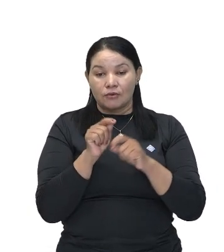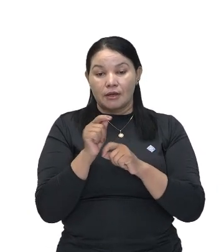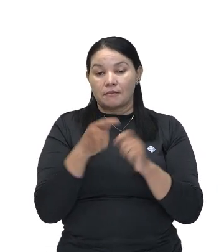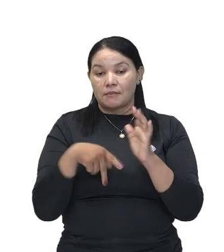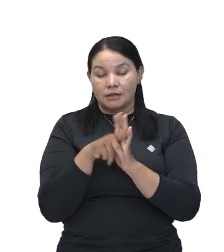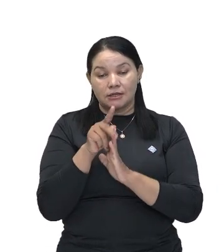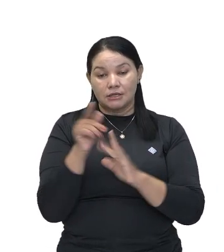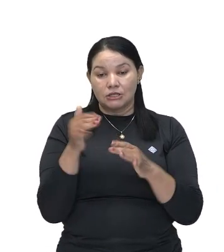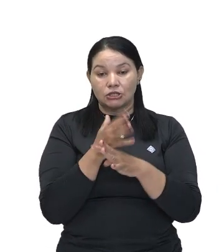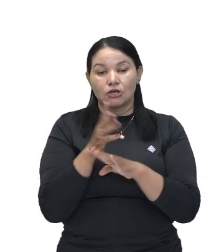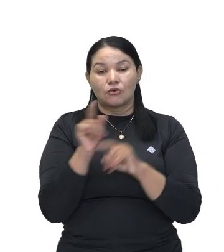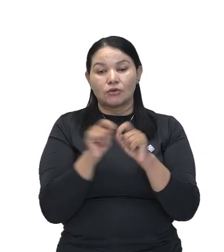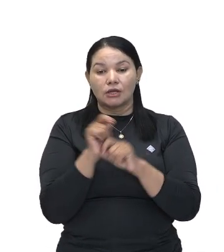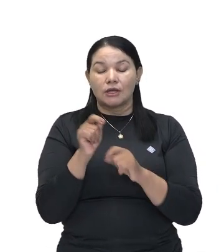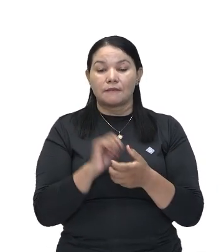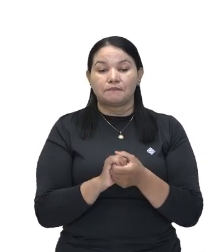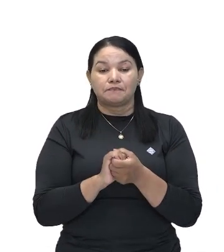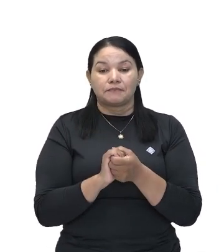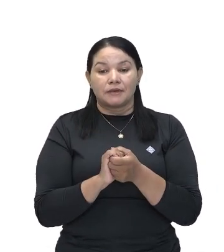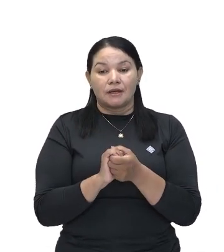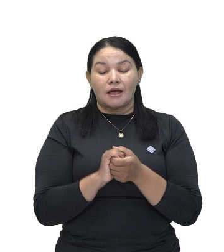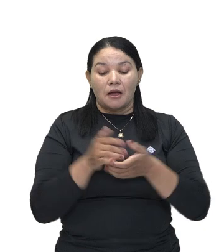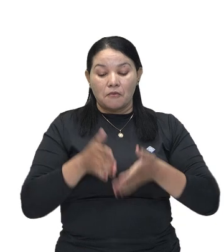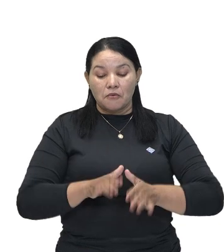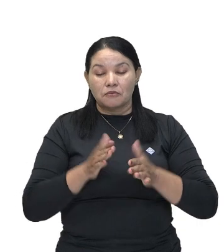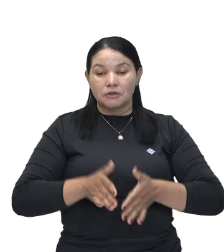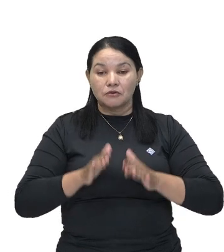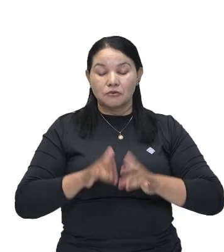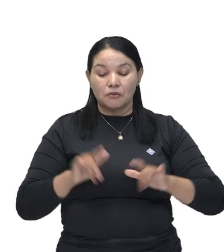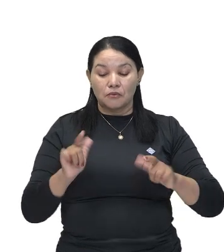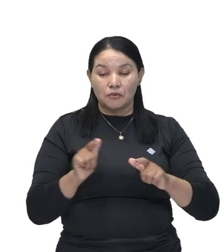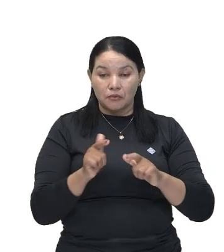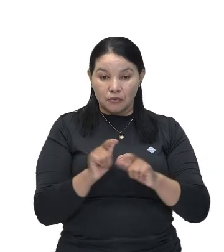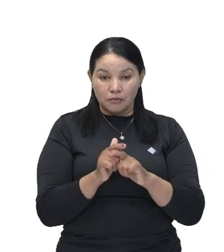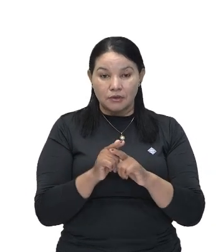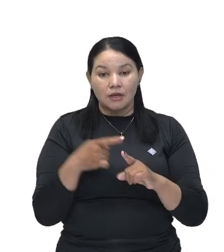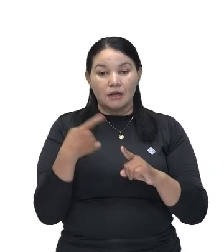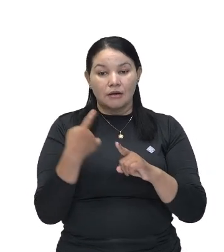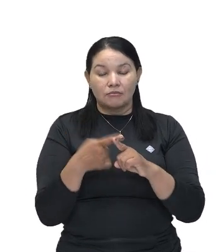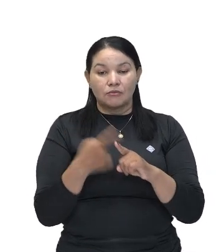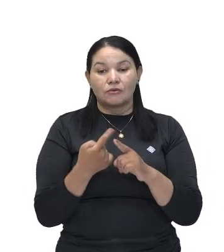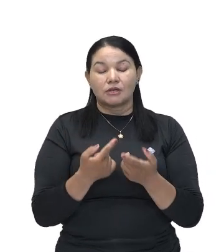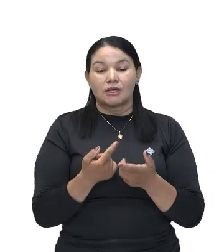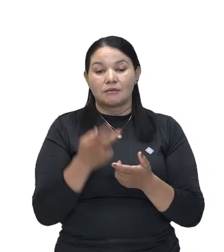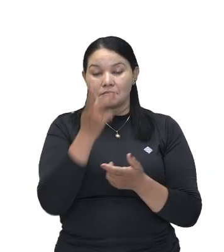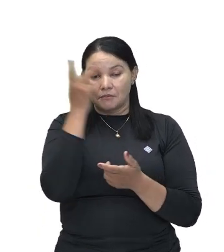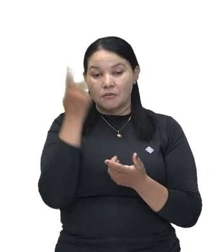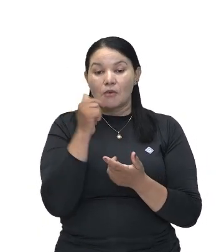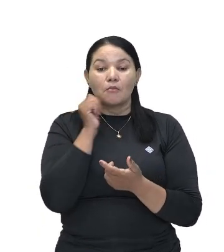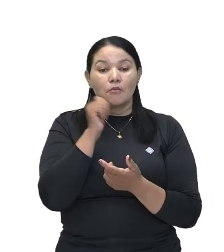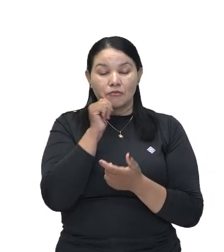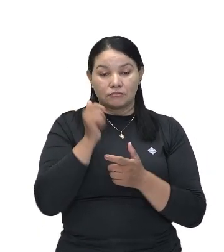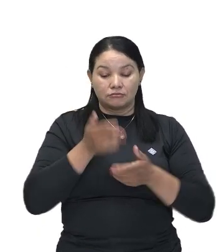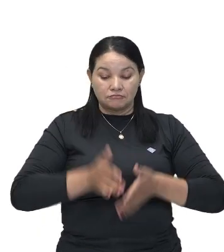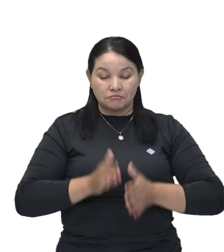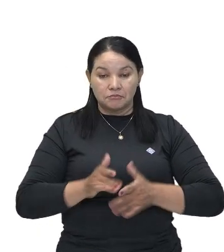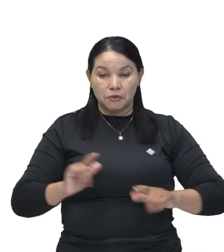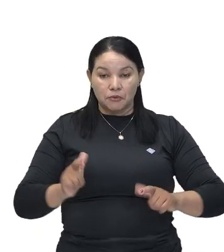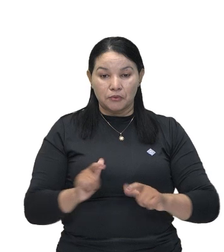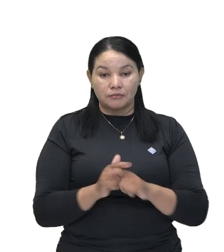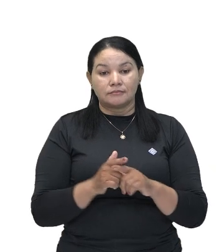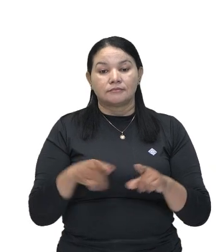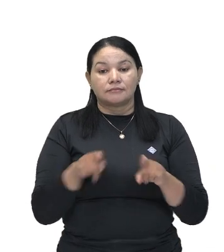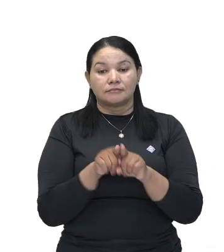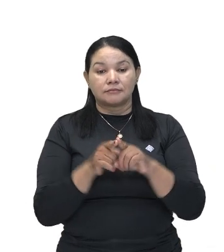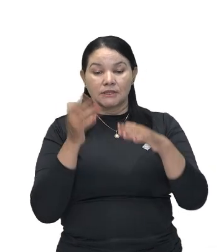uma redução do número de filhos por mulheres, e aí nós estamos falando, né, da taxa de fecundidade. A emigração